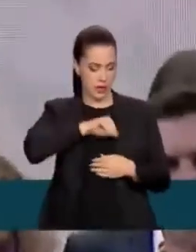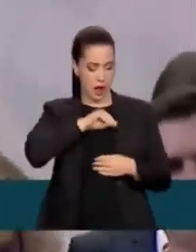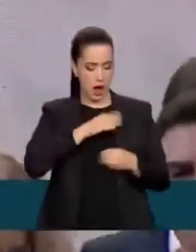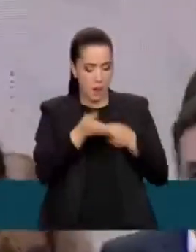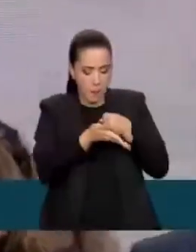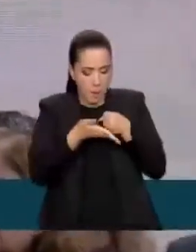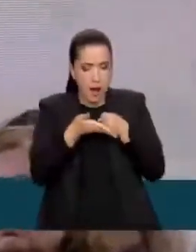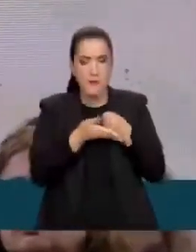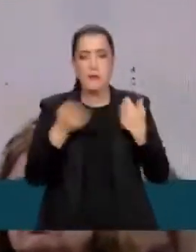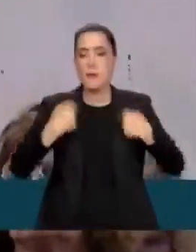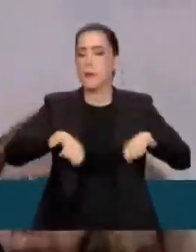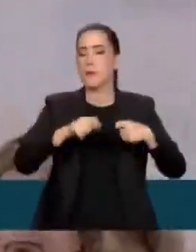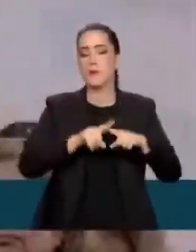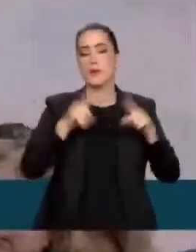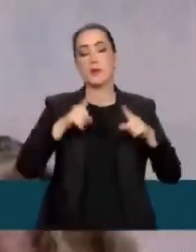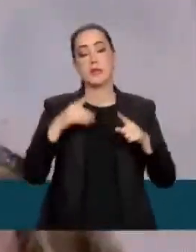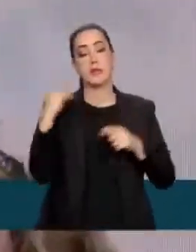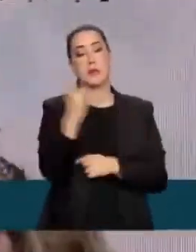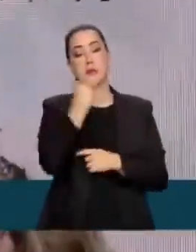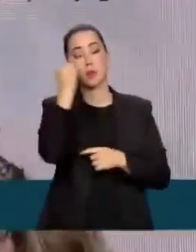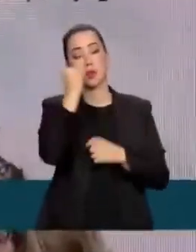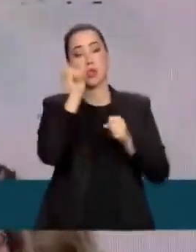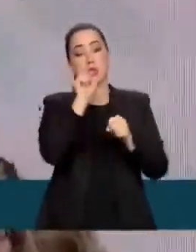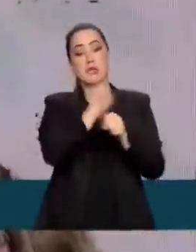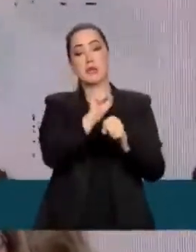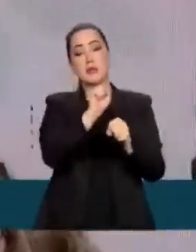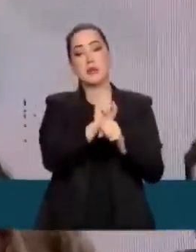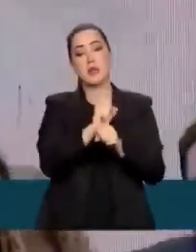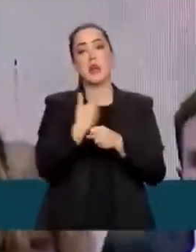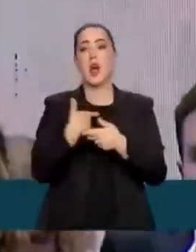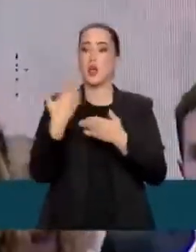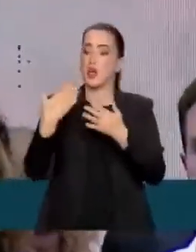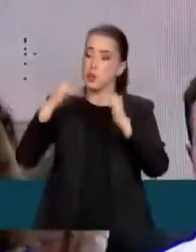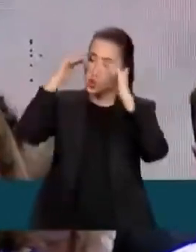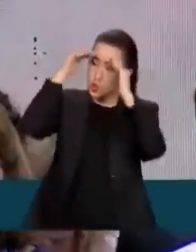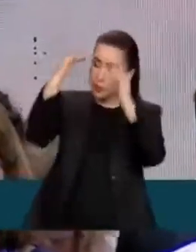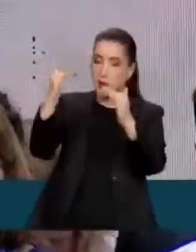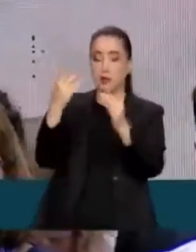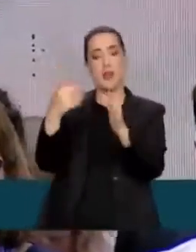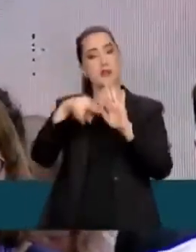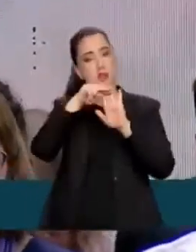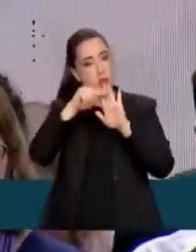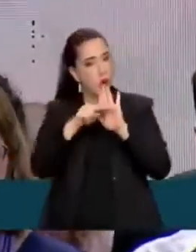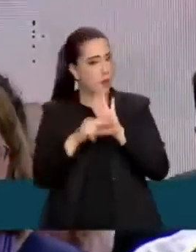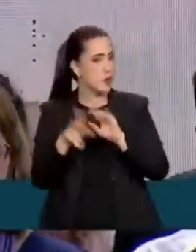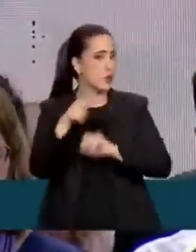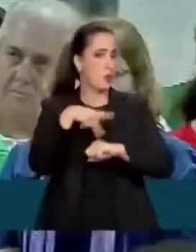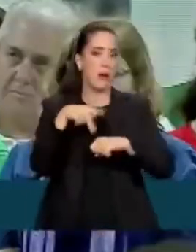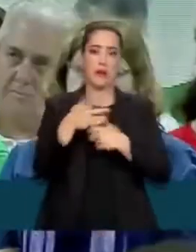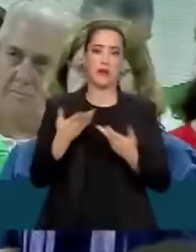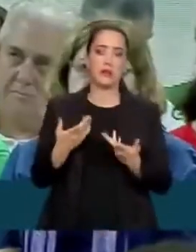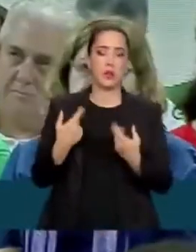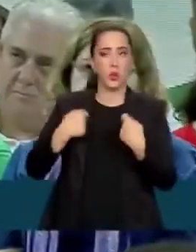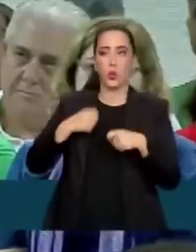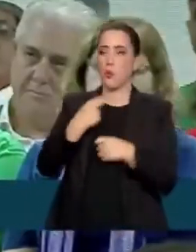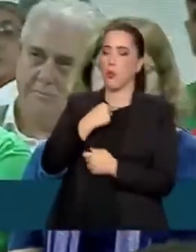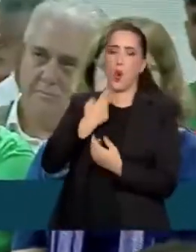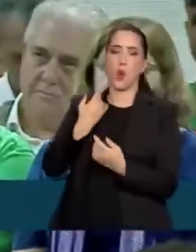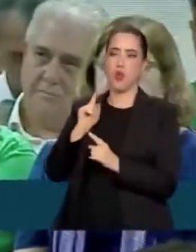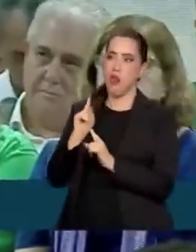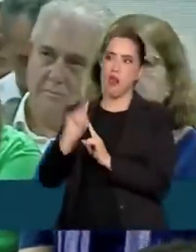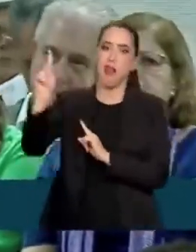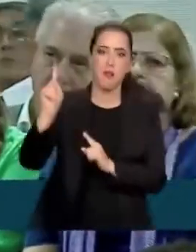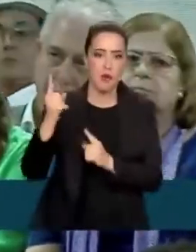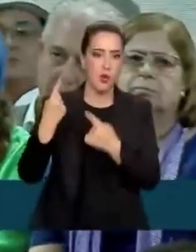Mas é importante apenas esperar que a gente cumpra o rito legal, que a gente não pode atropelar. Qualquer um de